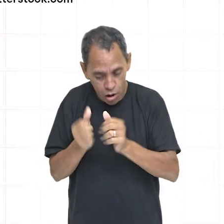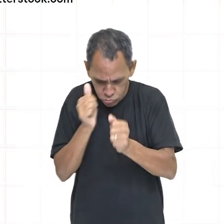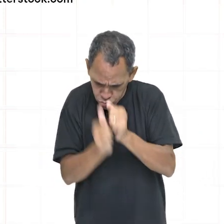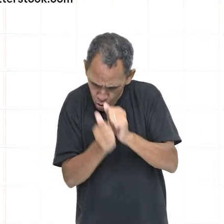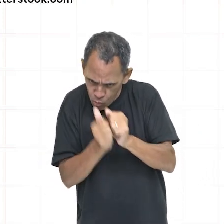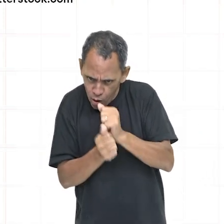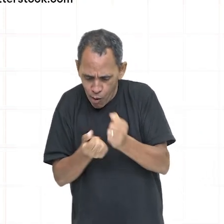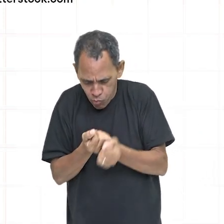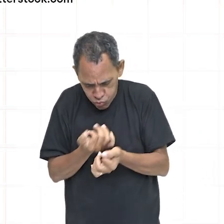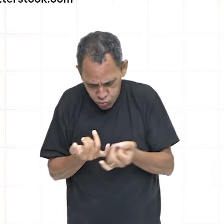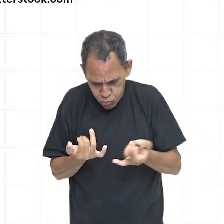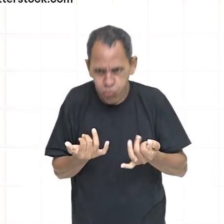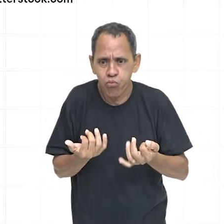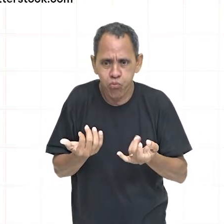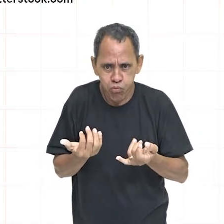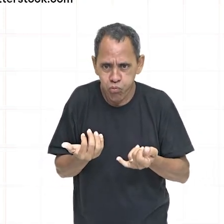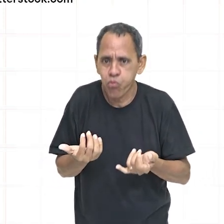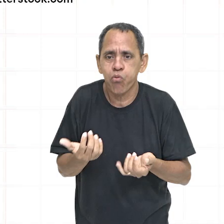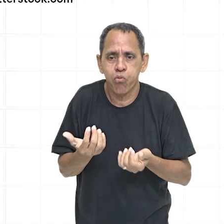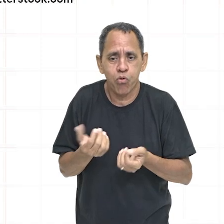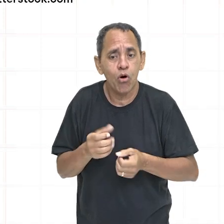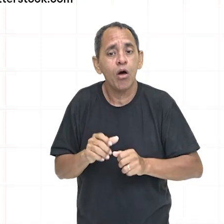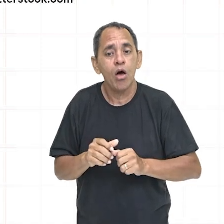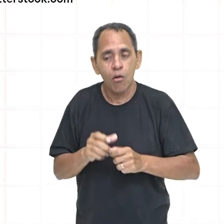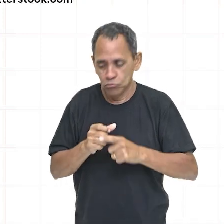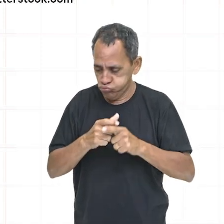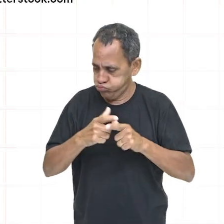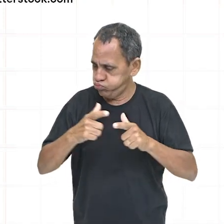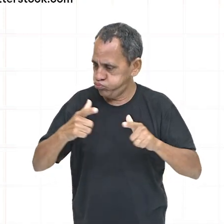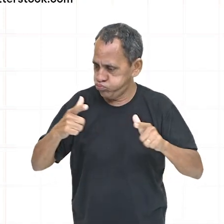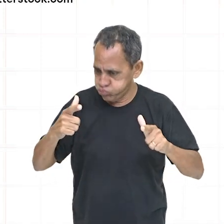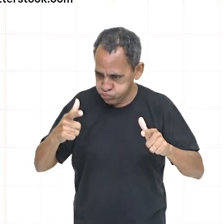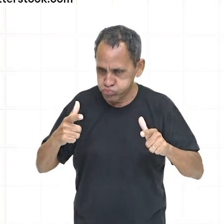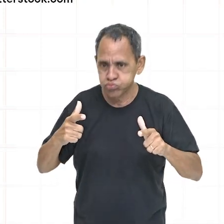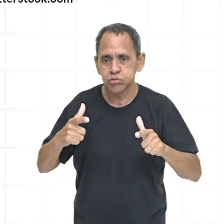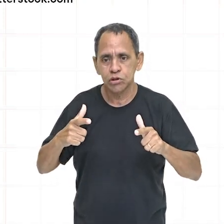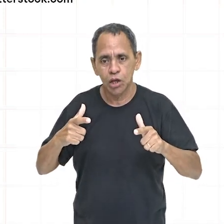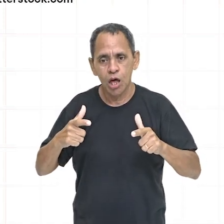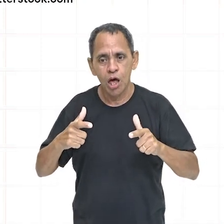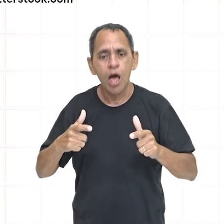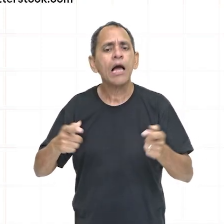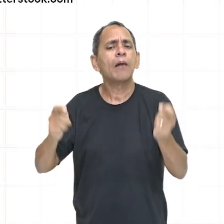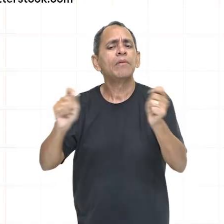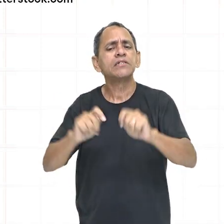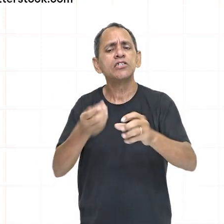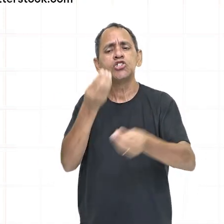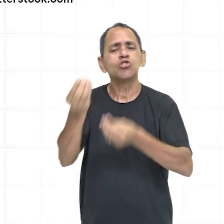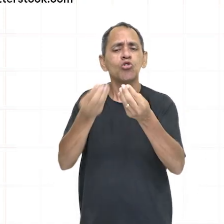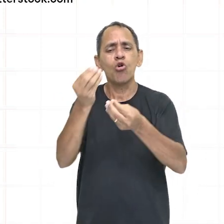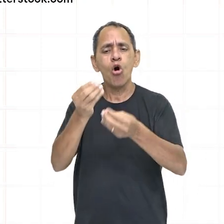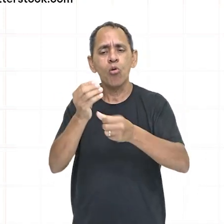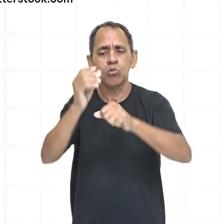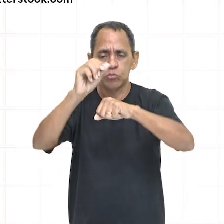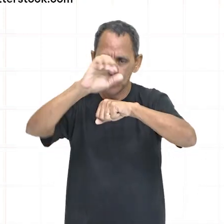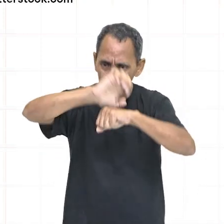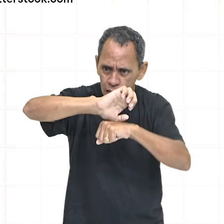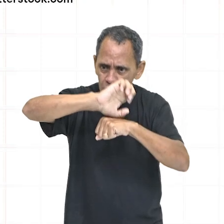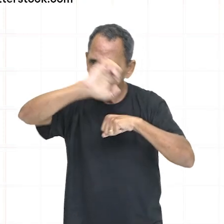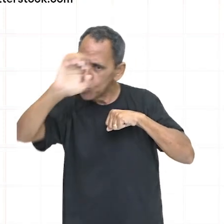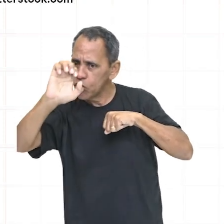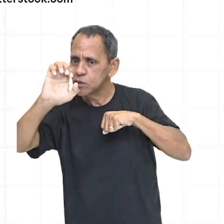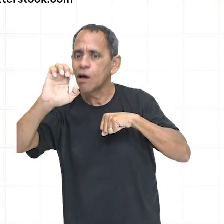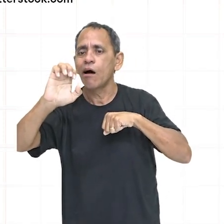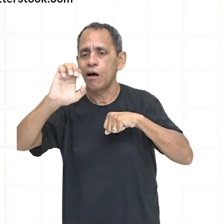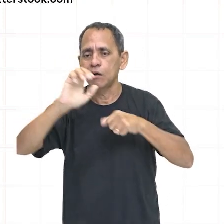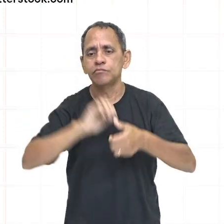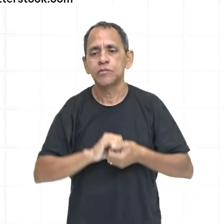né? Então existe a possibilidade de exportar e isso causa algum equilíbrio na chamada